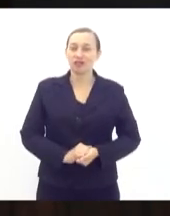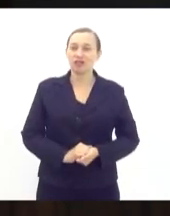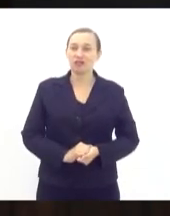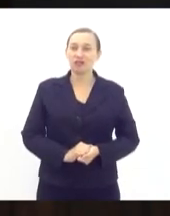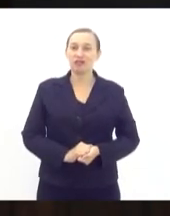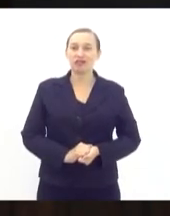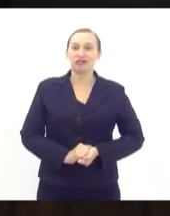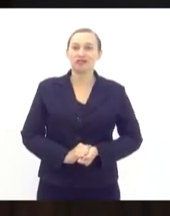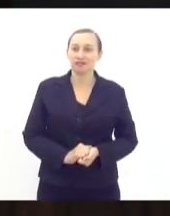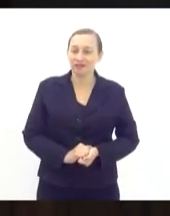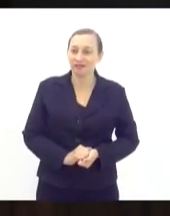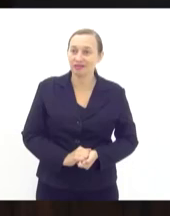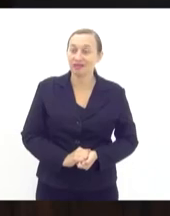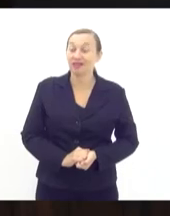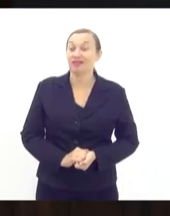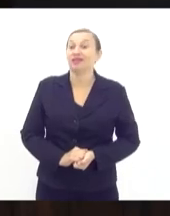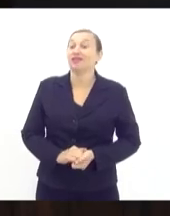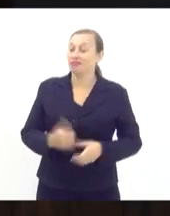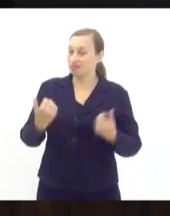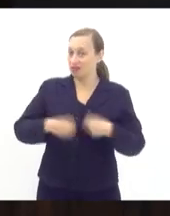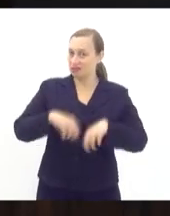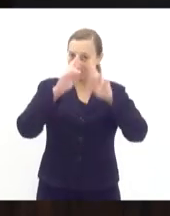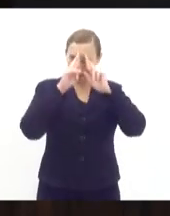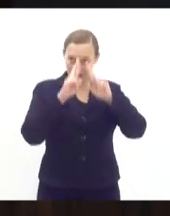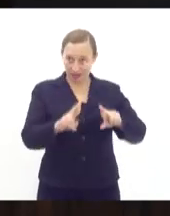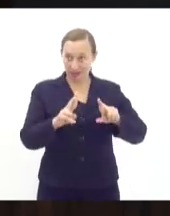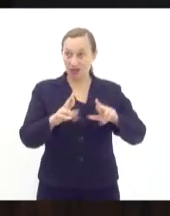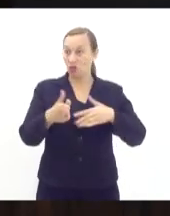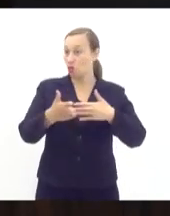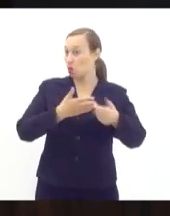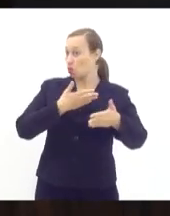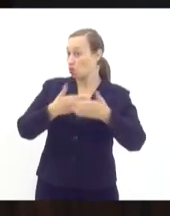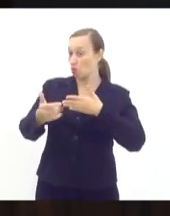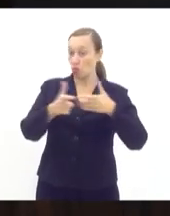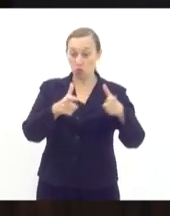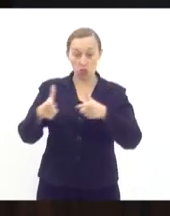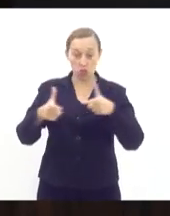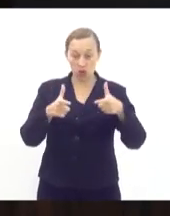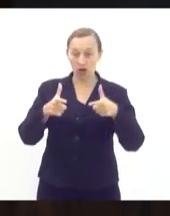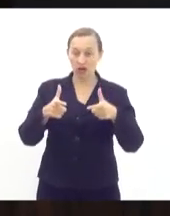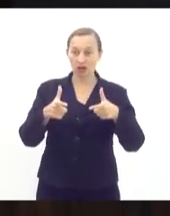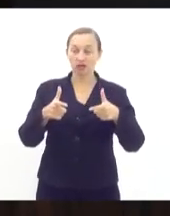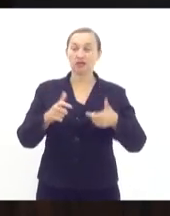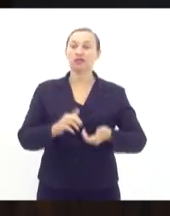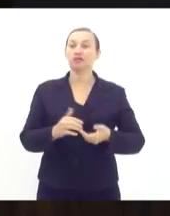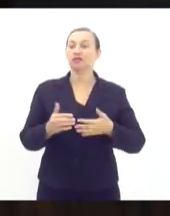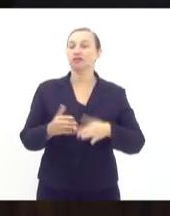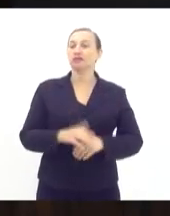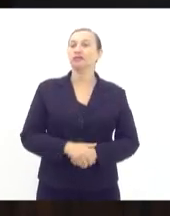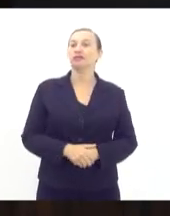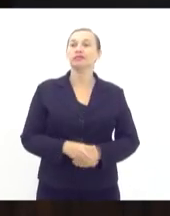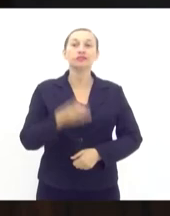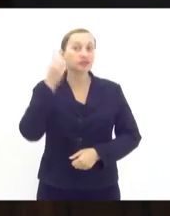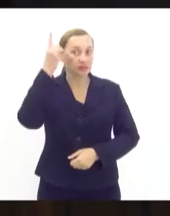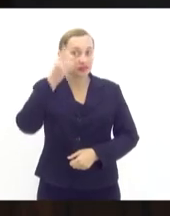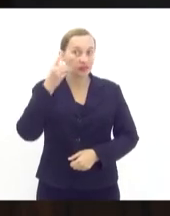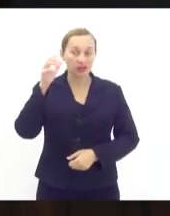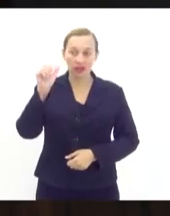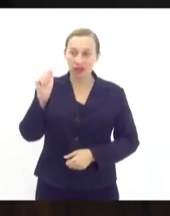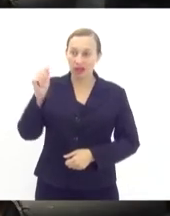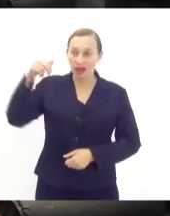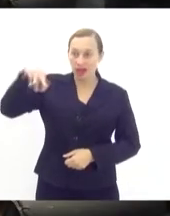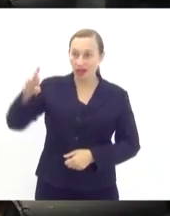de Janeiro e isso tem que ser respeitado em qualquer lugar em qualquer momento Deputado Anderson Moraes